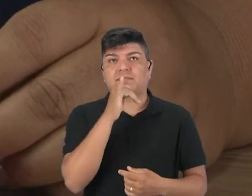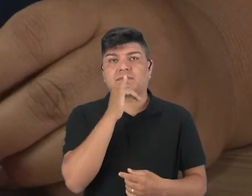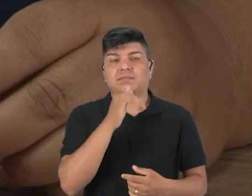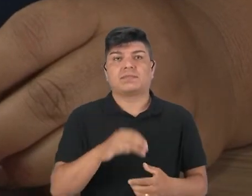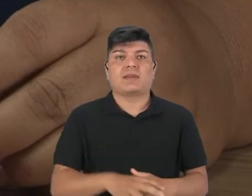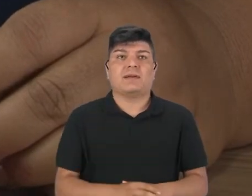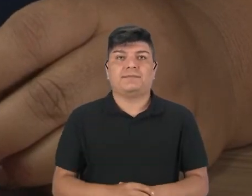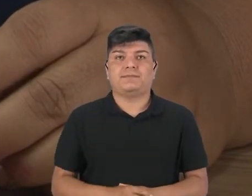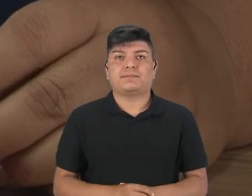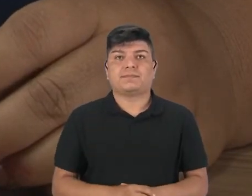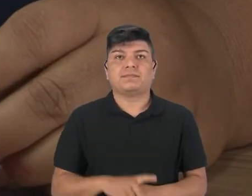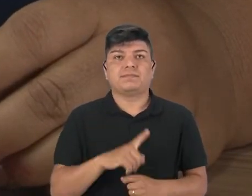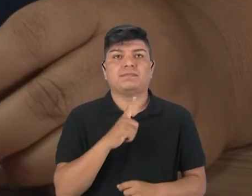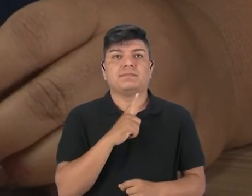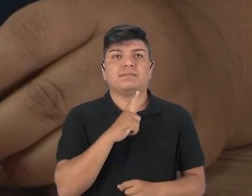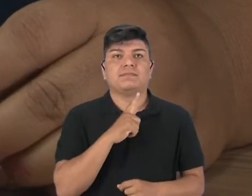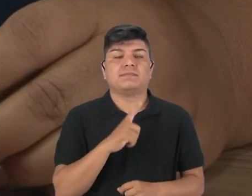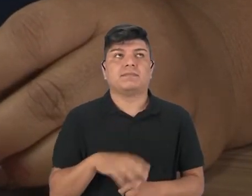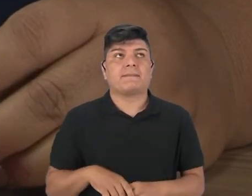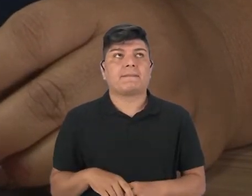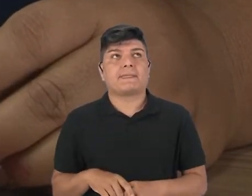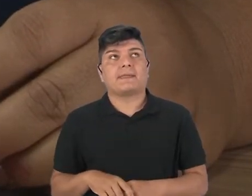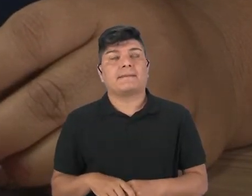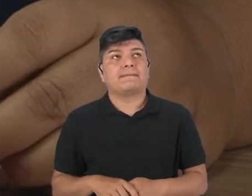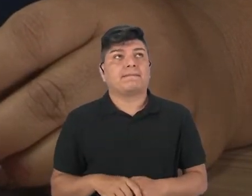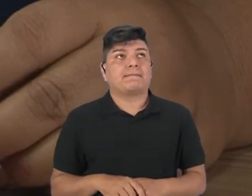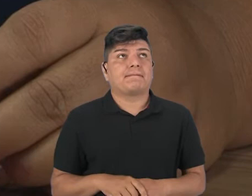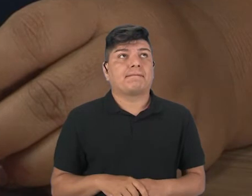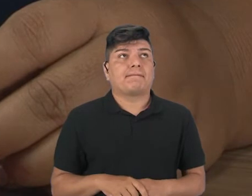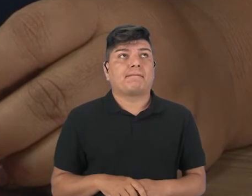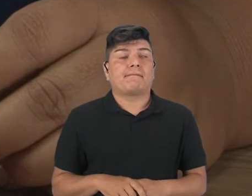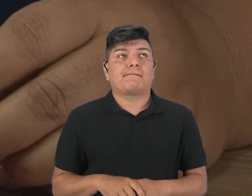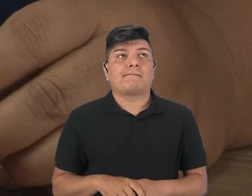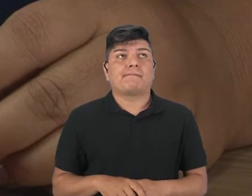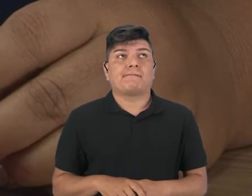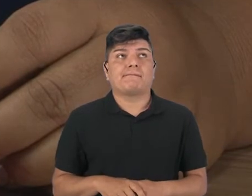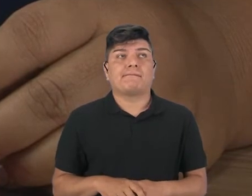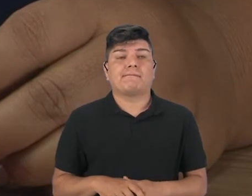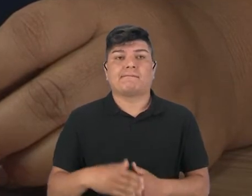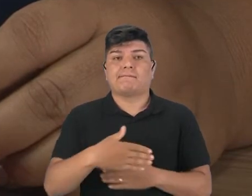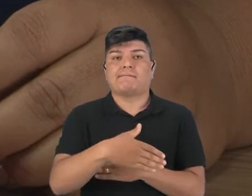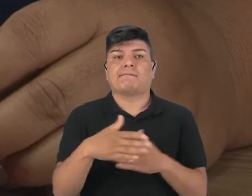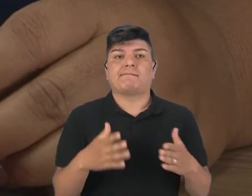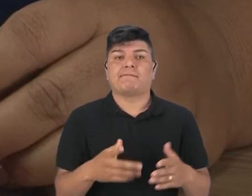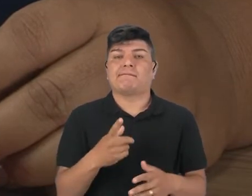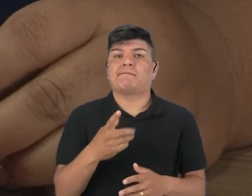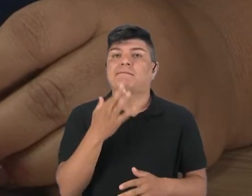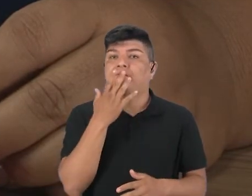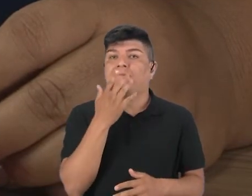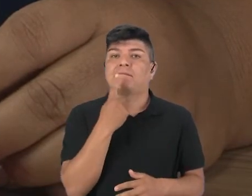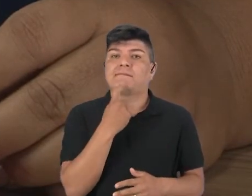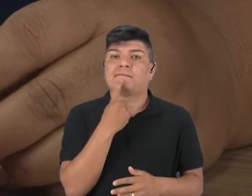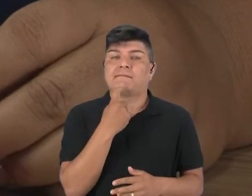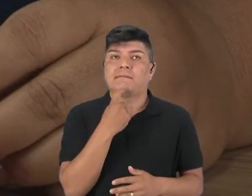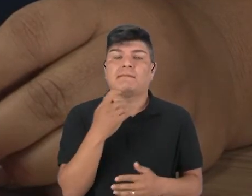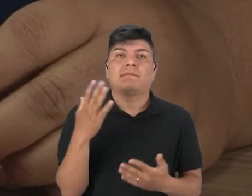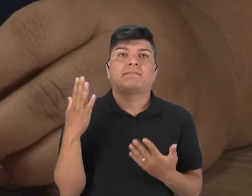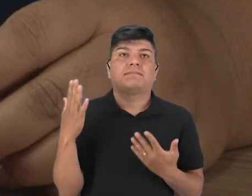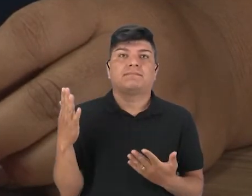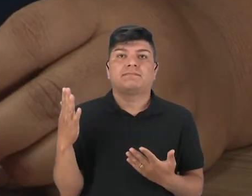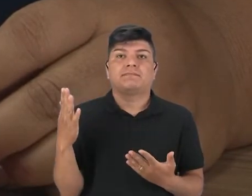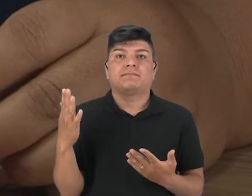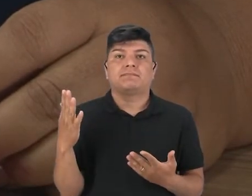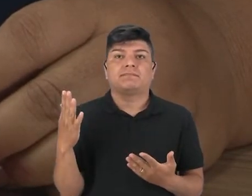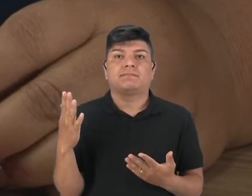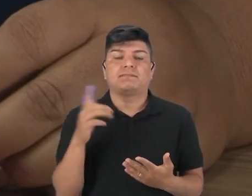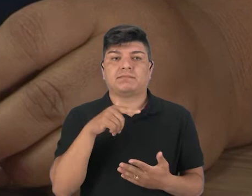exemplo, nós temos aqui a caixa de presente vermelha. E nós temos